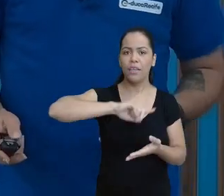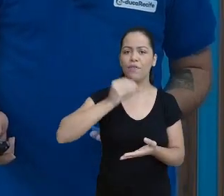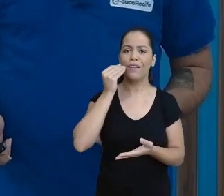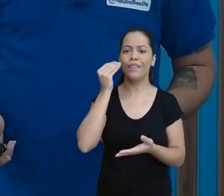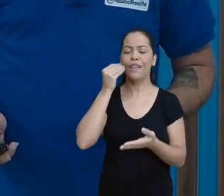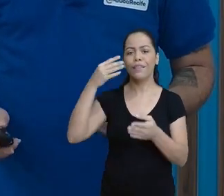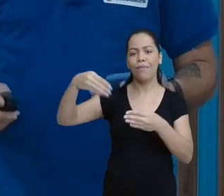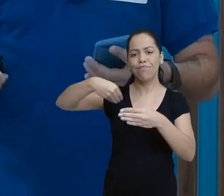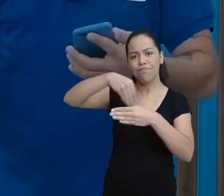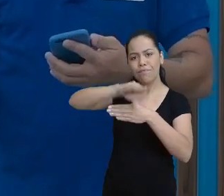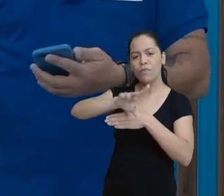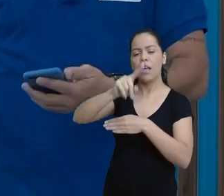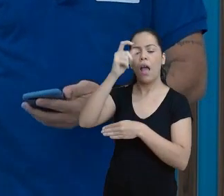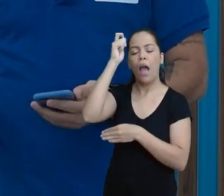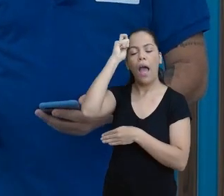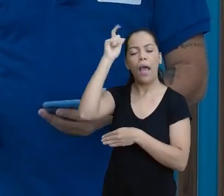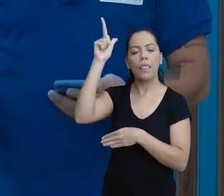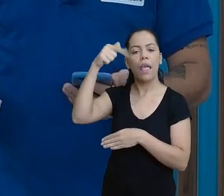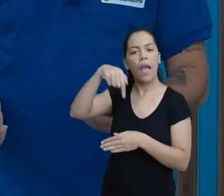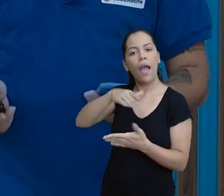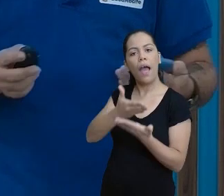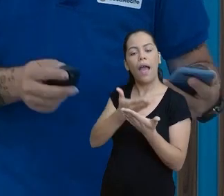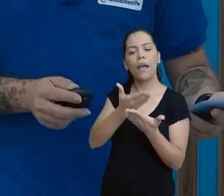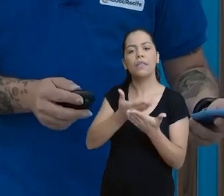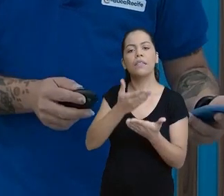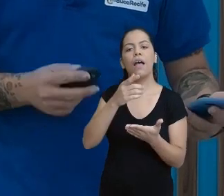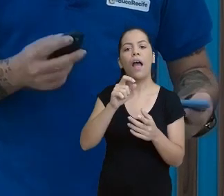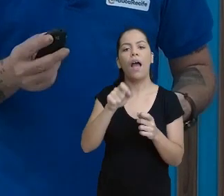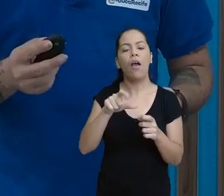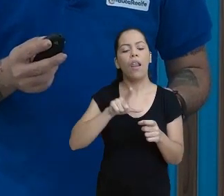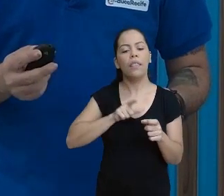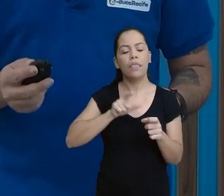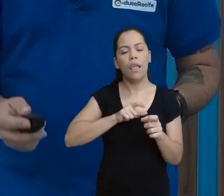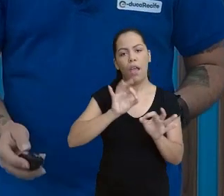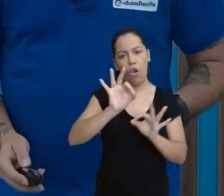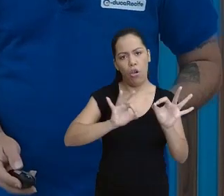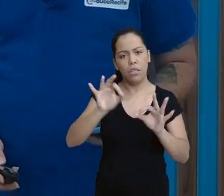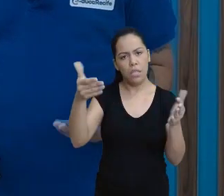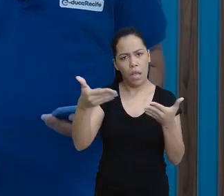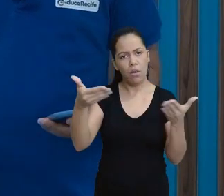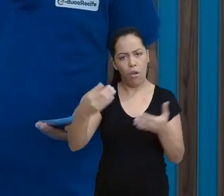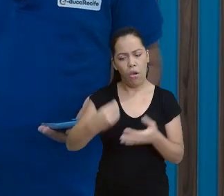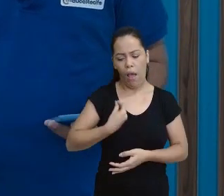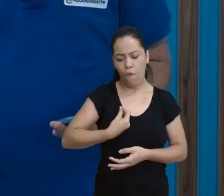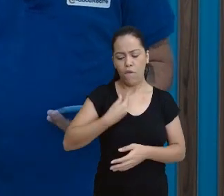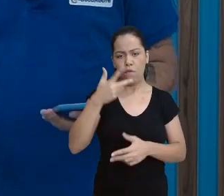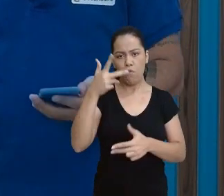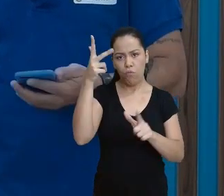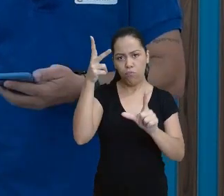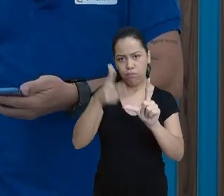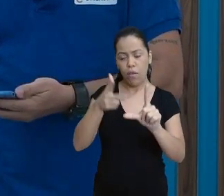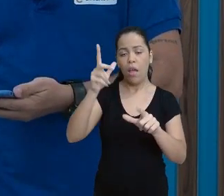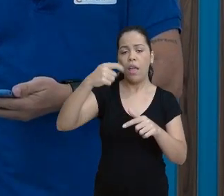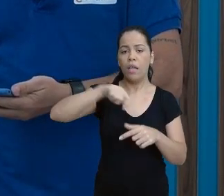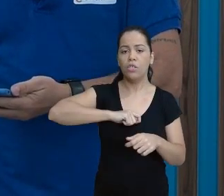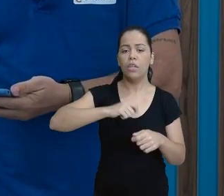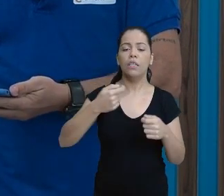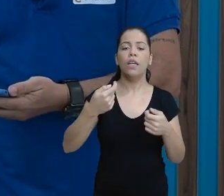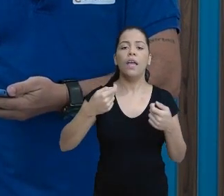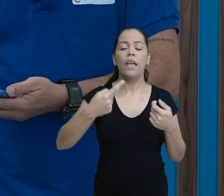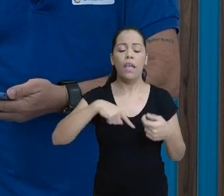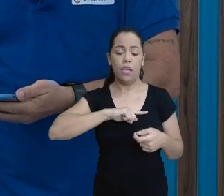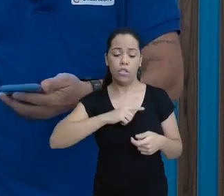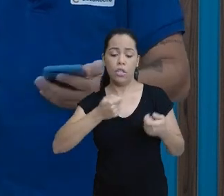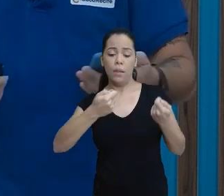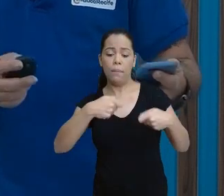vocês a ideia de que essa aula, ela está nesse formato agora ao vivo e ela precisa que você, depois quando ela estiver em